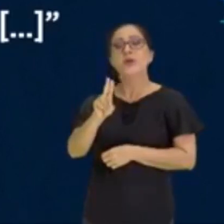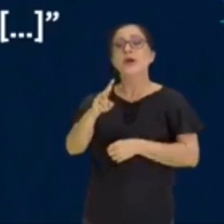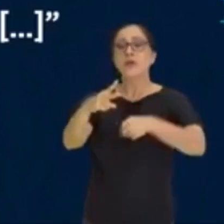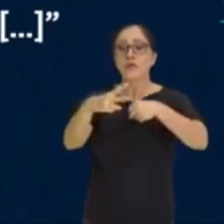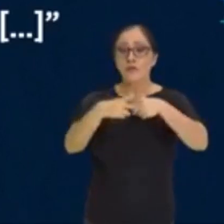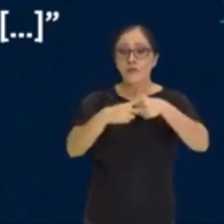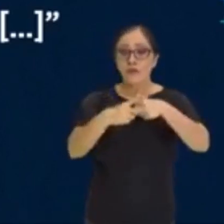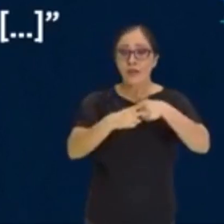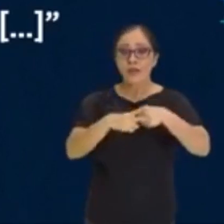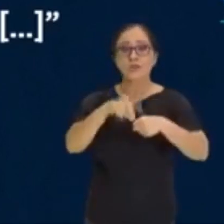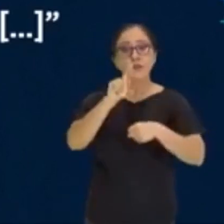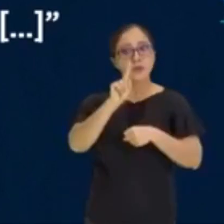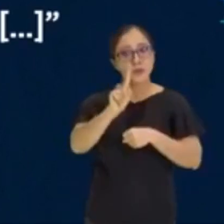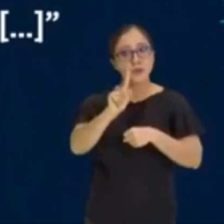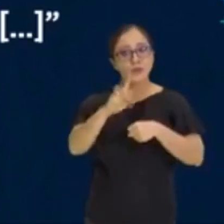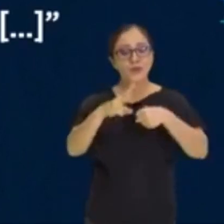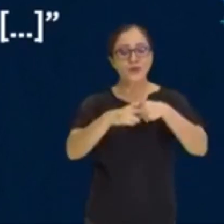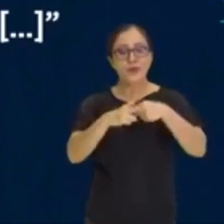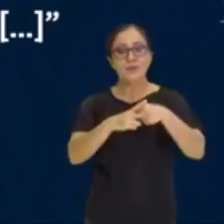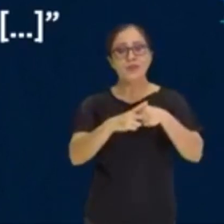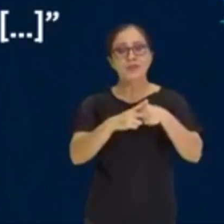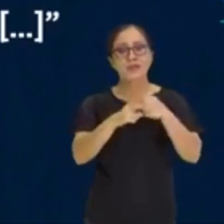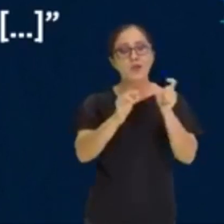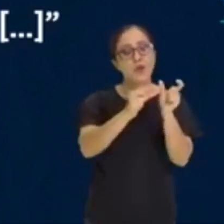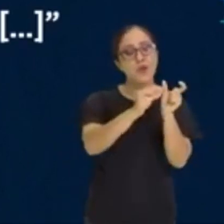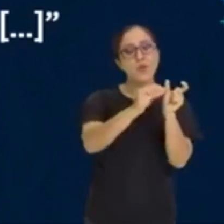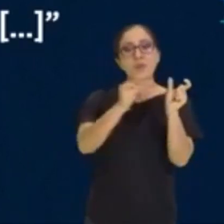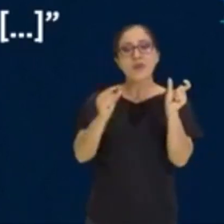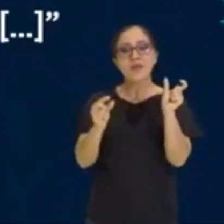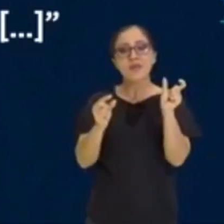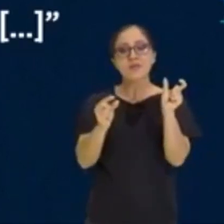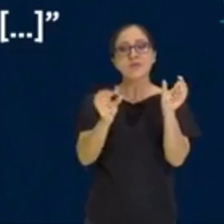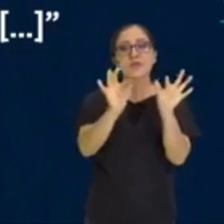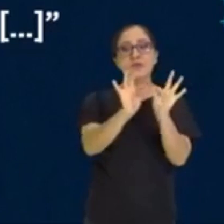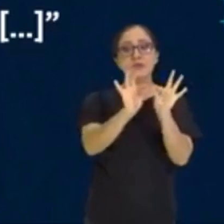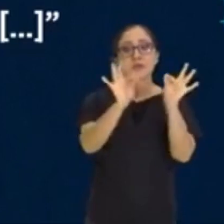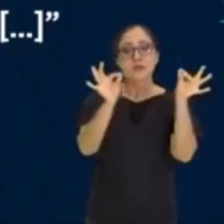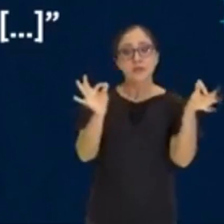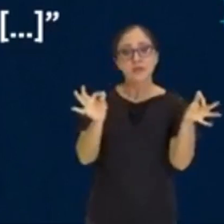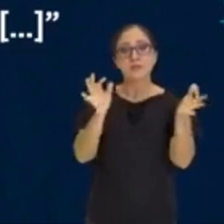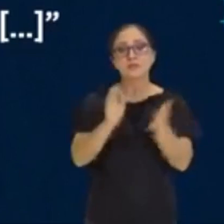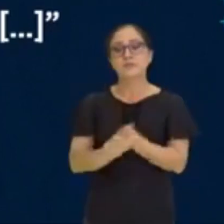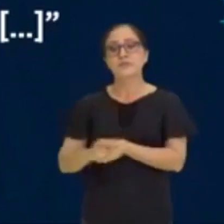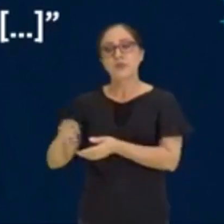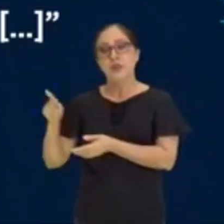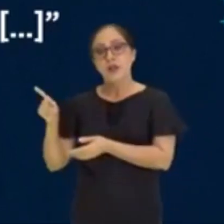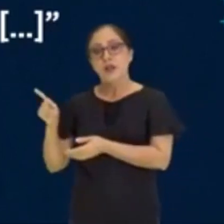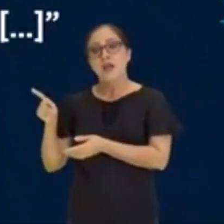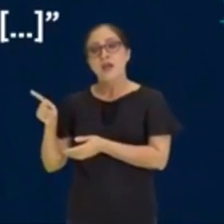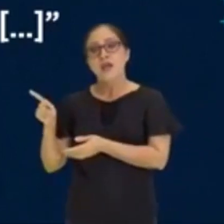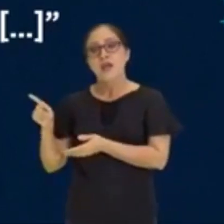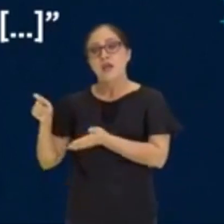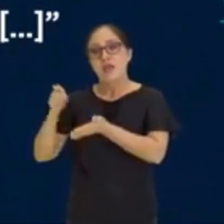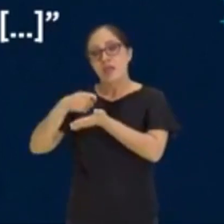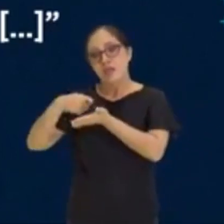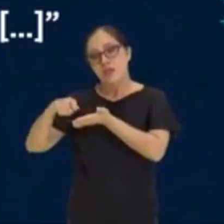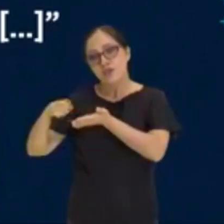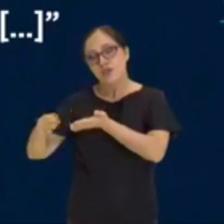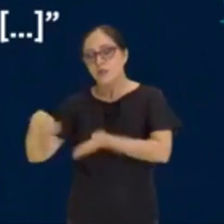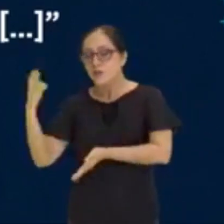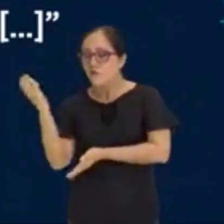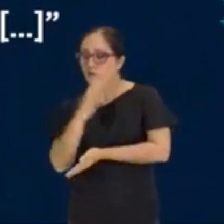é um período simples. O outro período, escrevo depressa, também só tem um